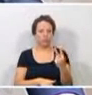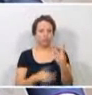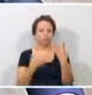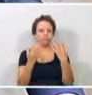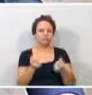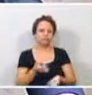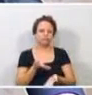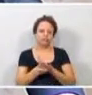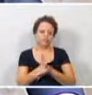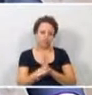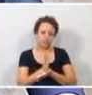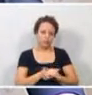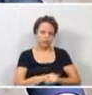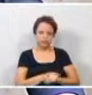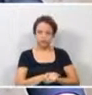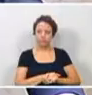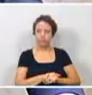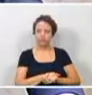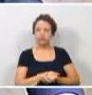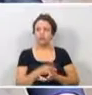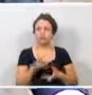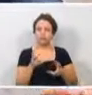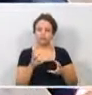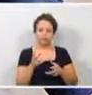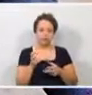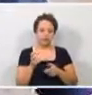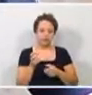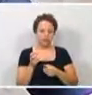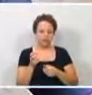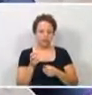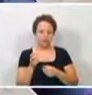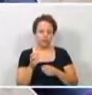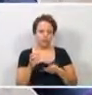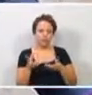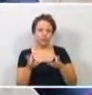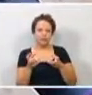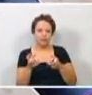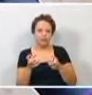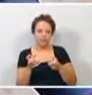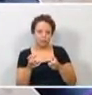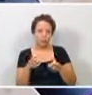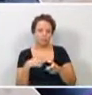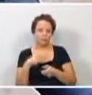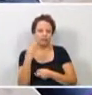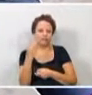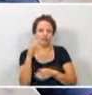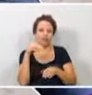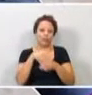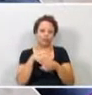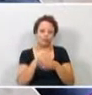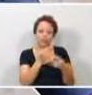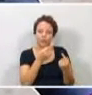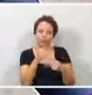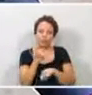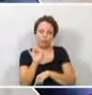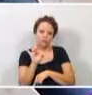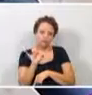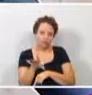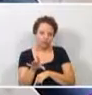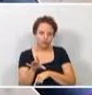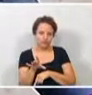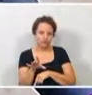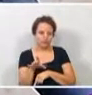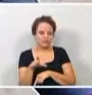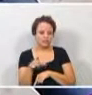foi aprovado. Notem, 52 votos a favor, apenas 2 votos contrários